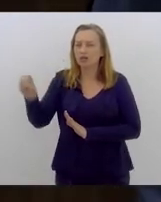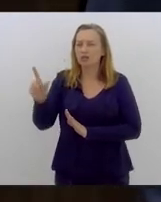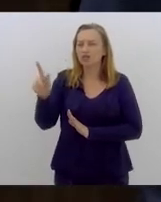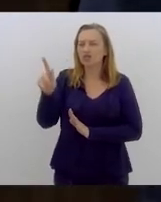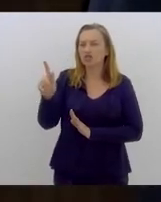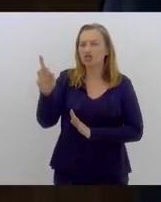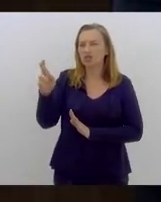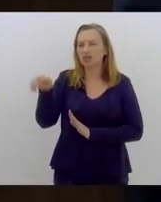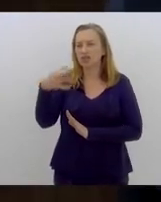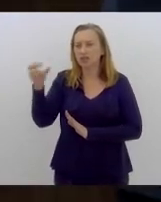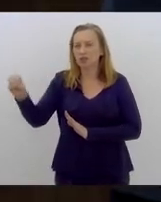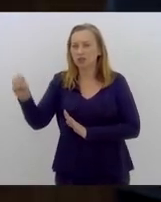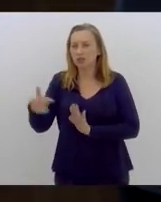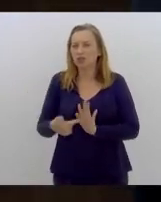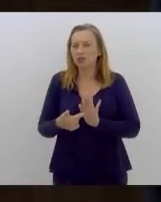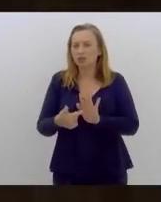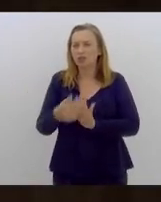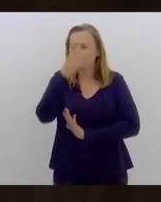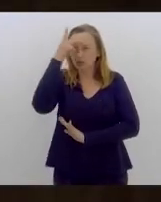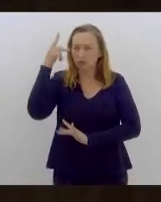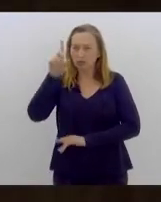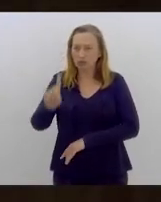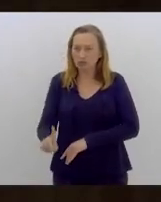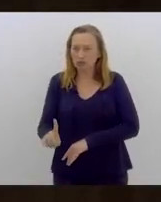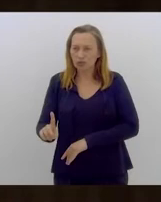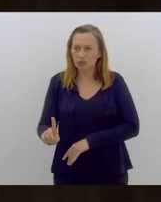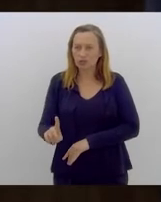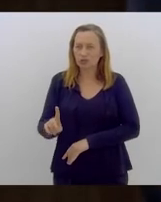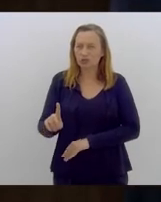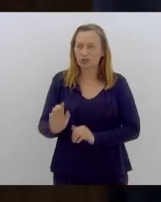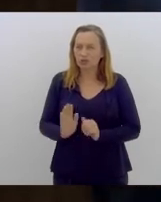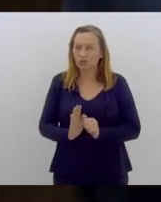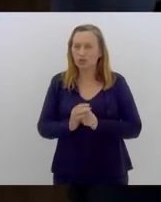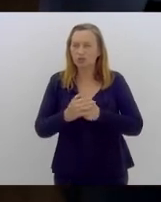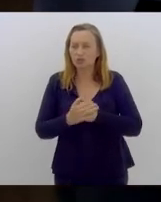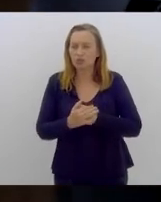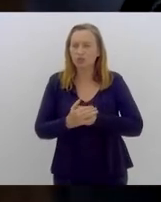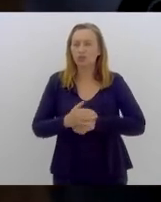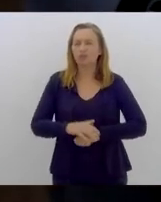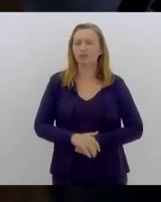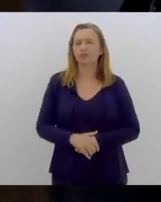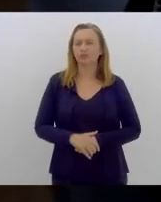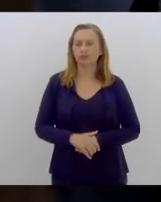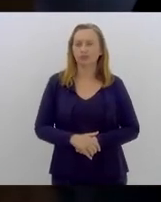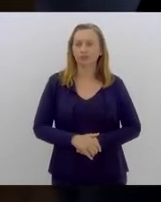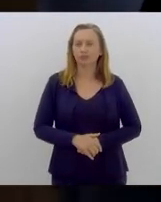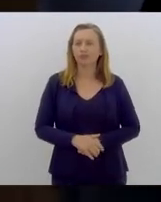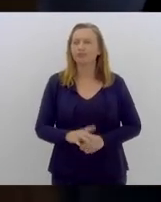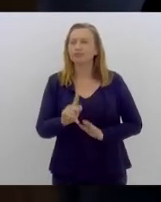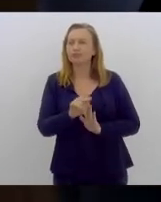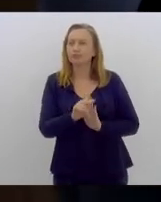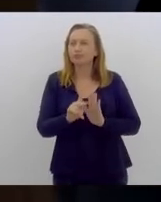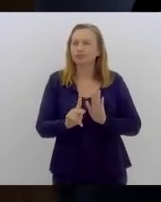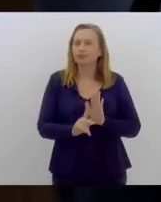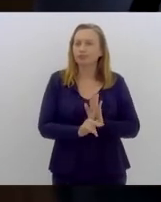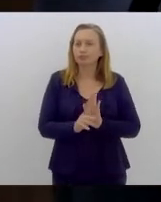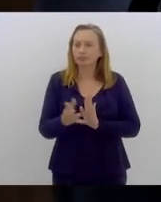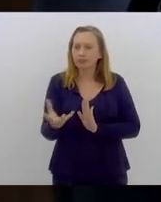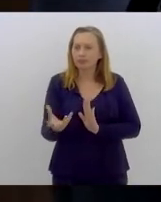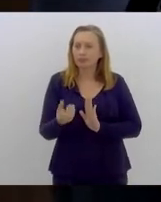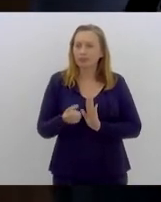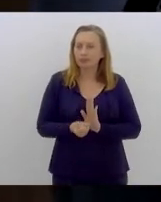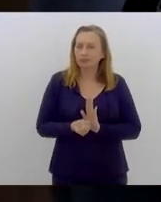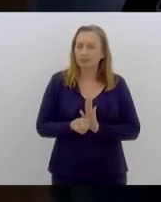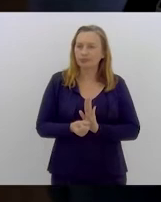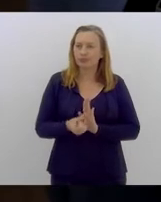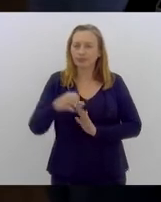de identificação das pessoas com deficiências ocultas. O projeto recebeu